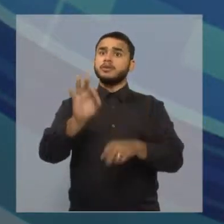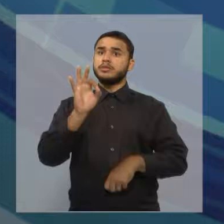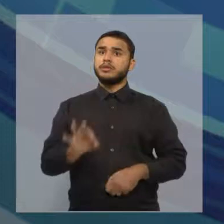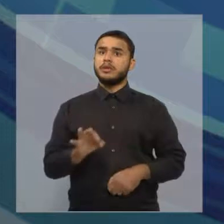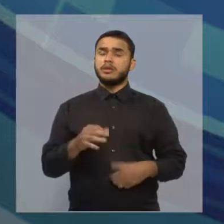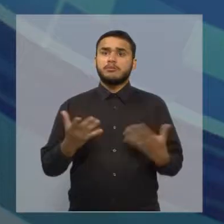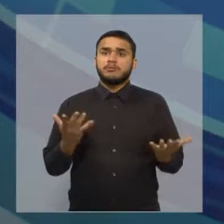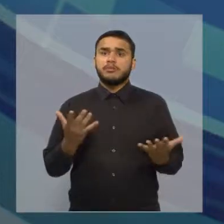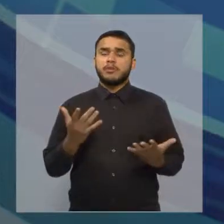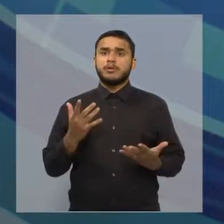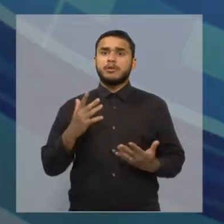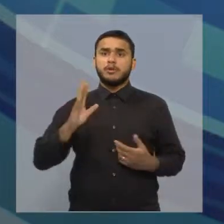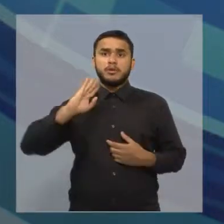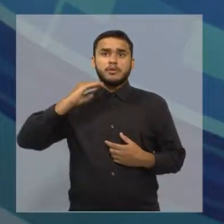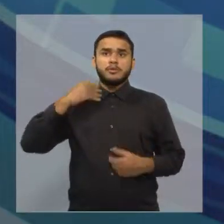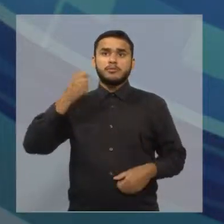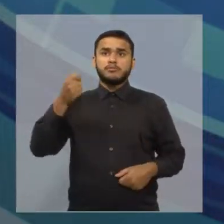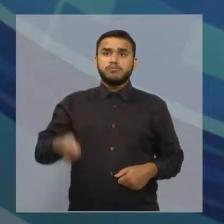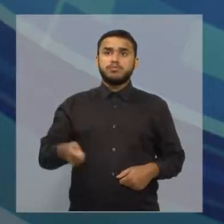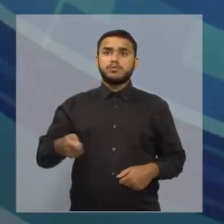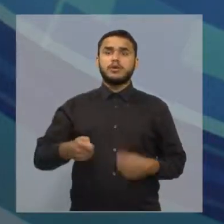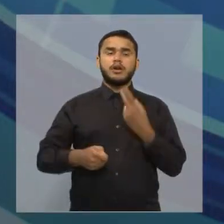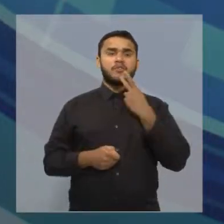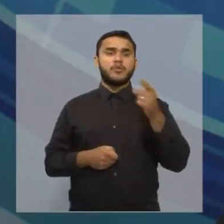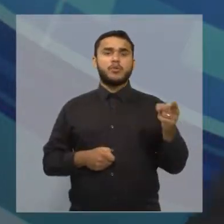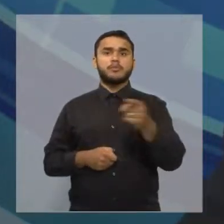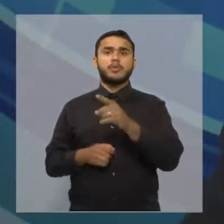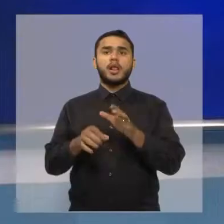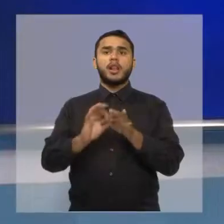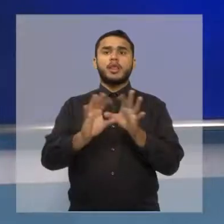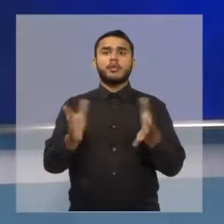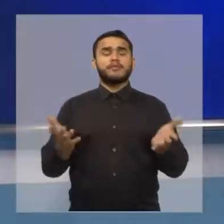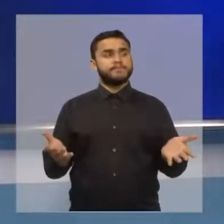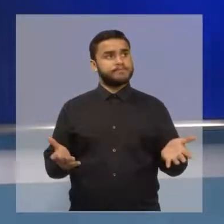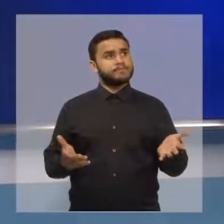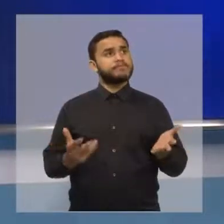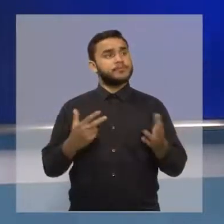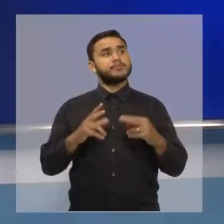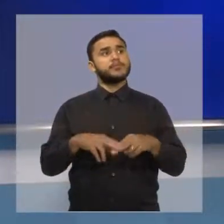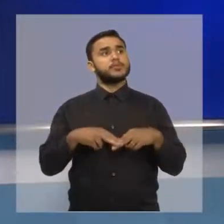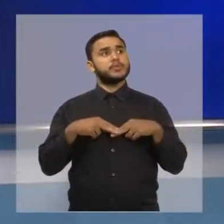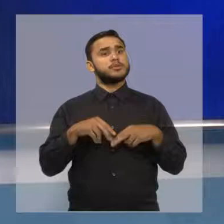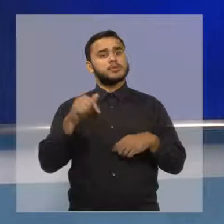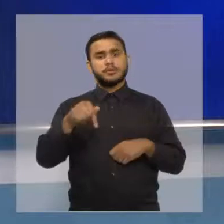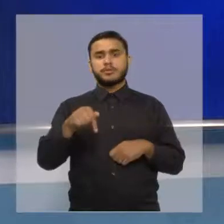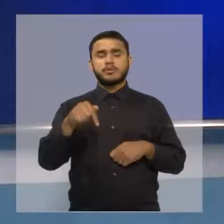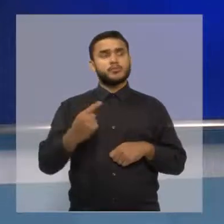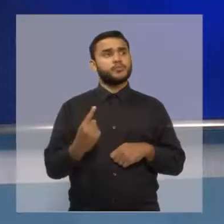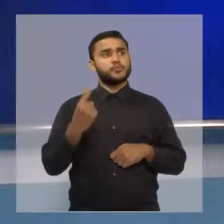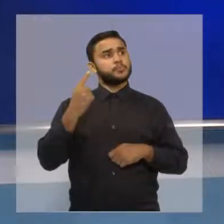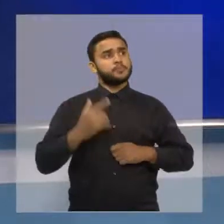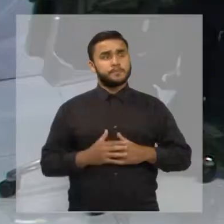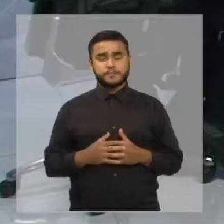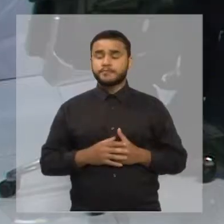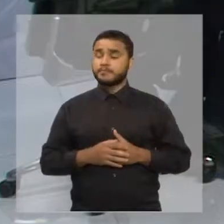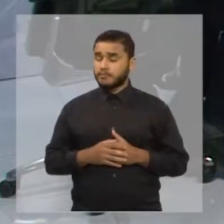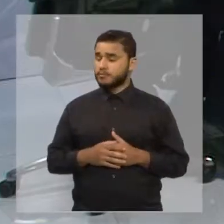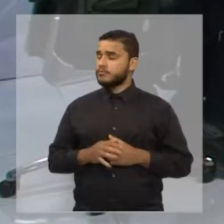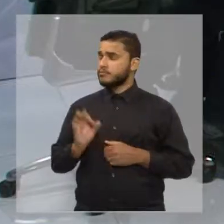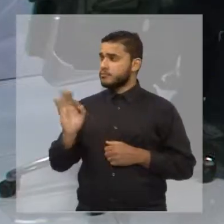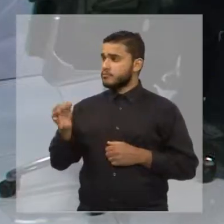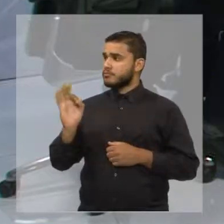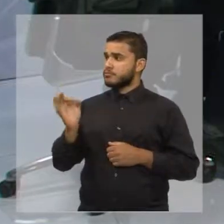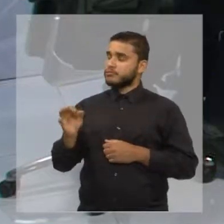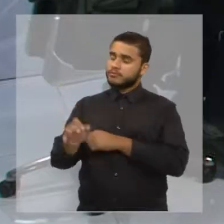tem consequência é que é uma exceção. Deixa eu colocar o professor Clésio, antes do Reginaldo, a